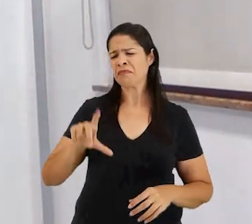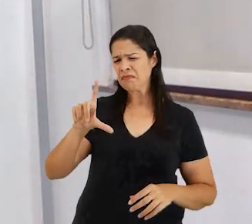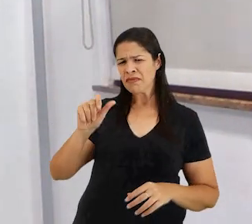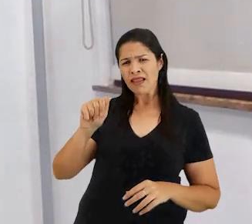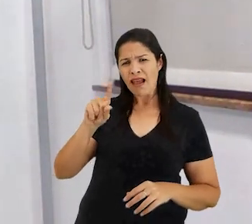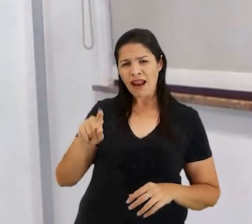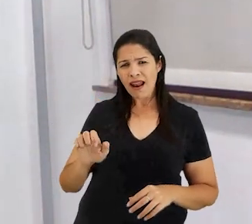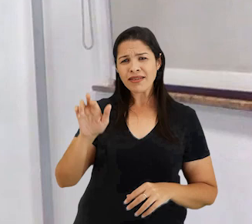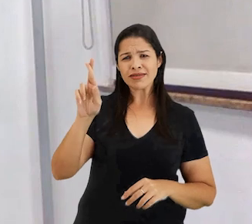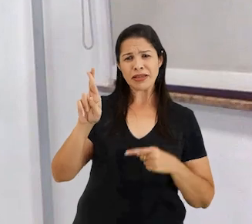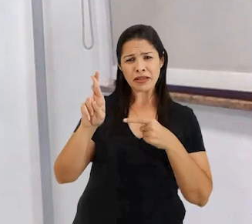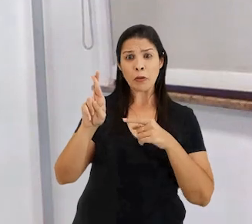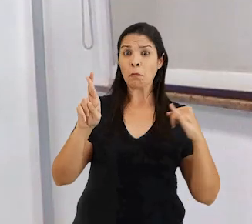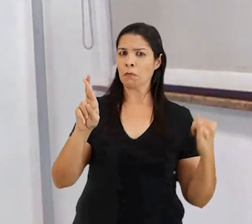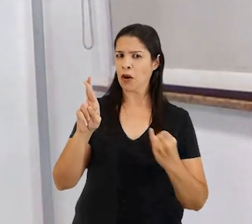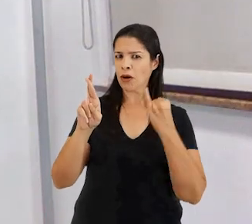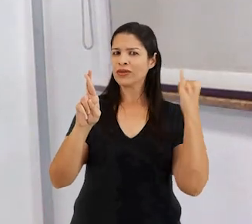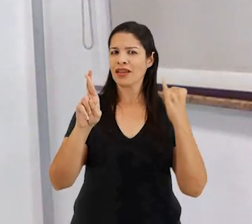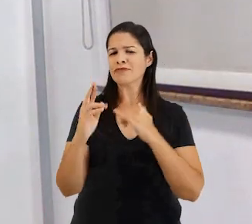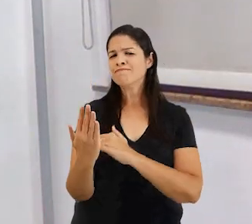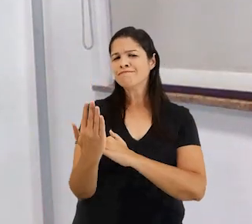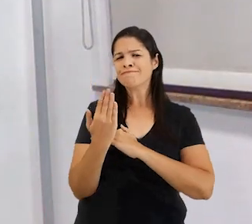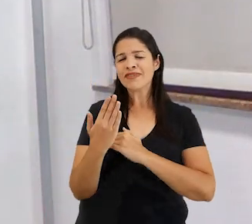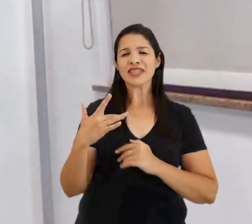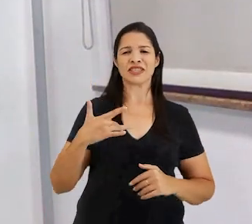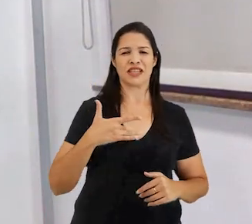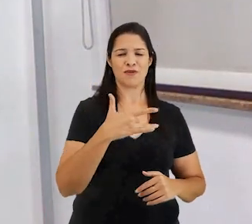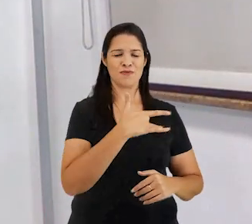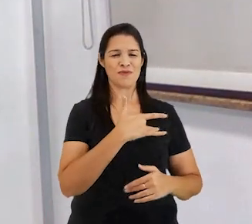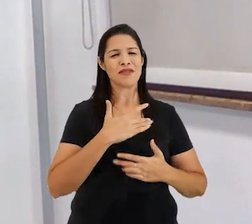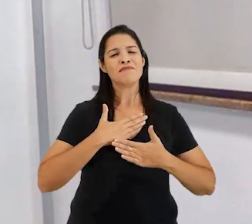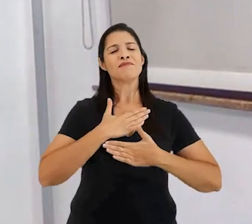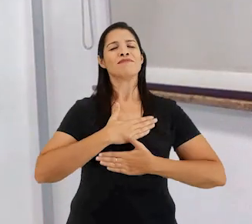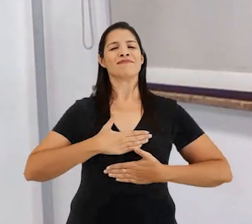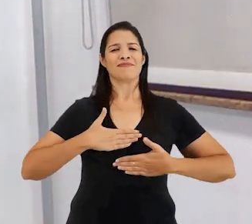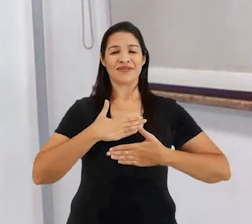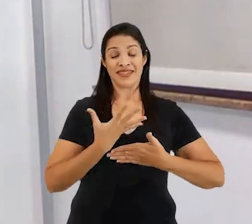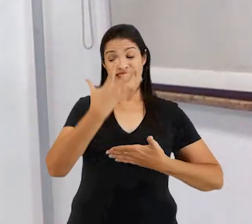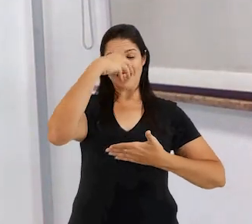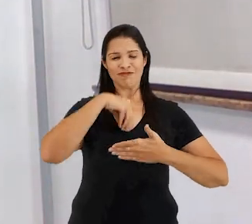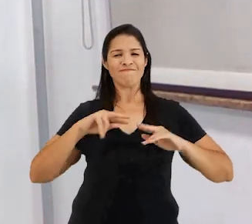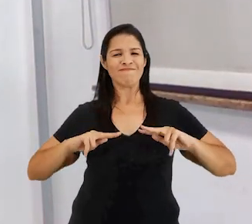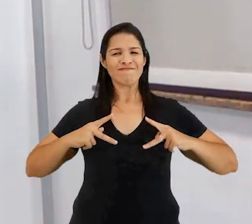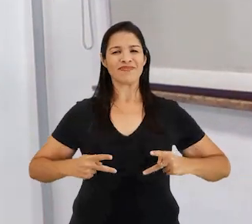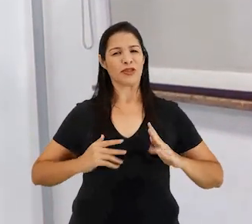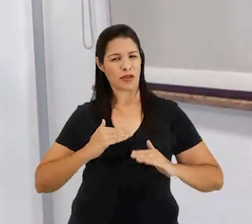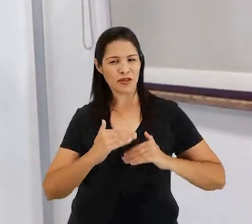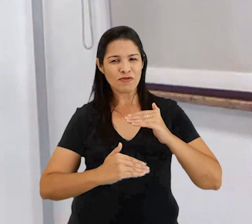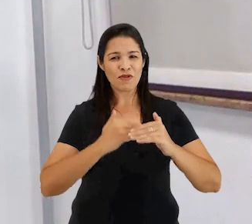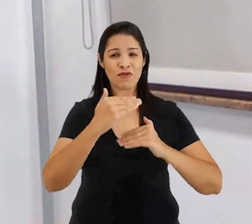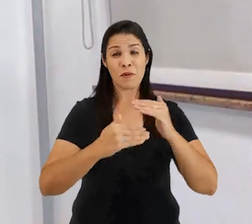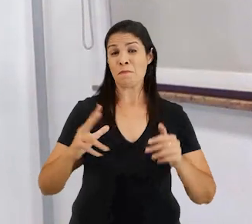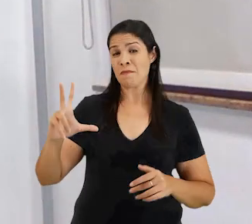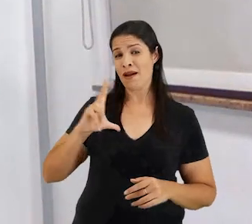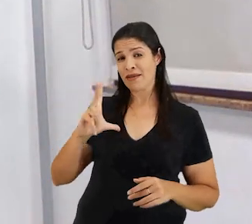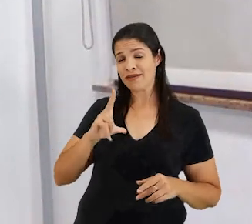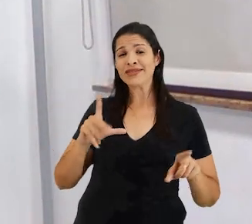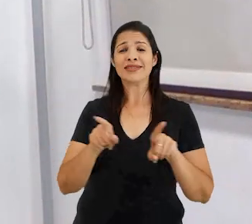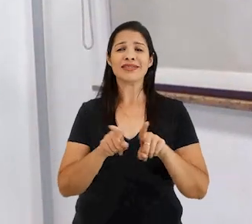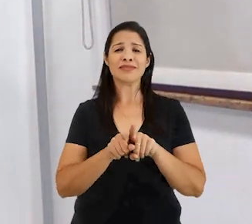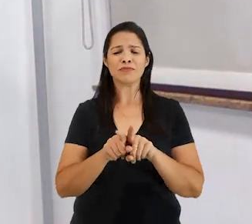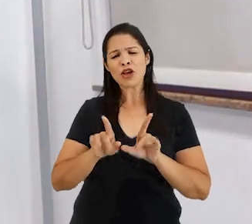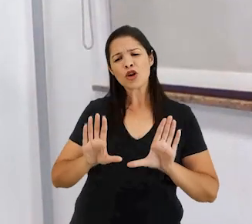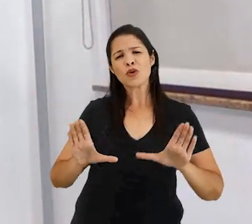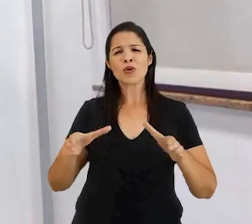na promoção da saúde, bem-estar e desenvolvimento pessoal de indivíduos e comunidades, em diversos